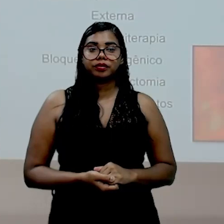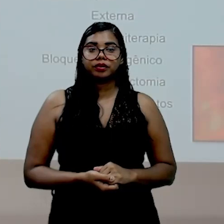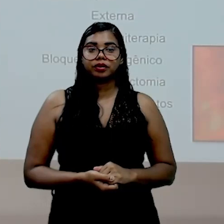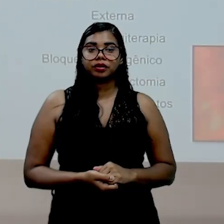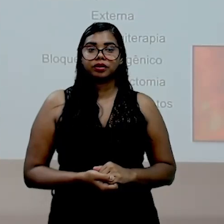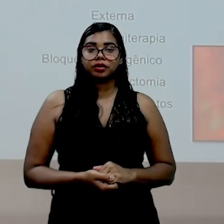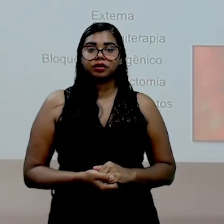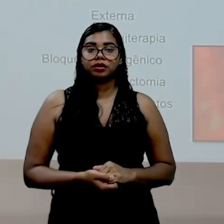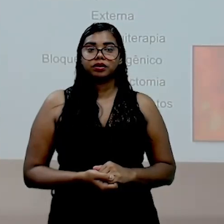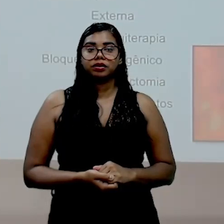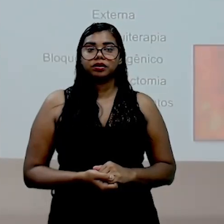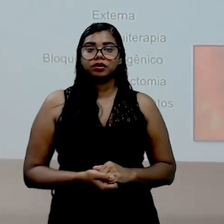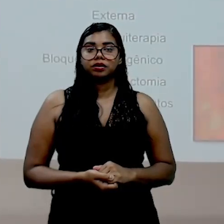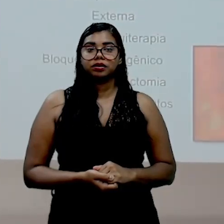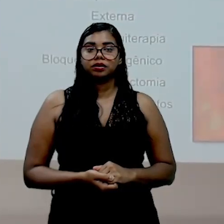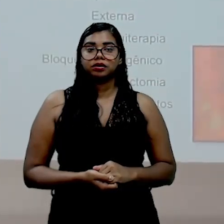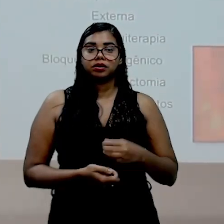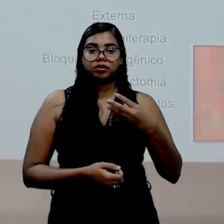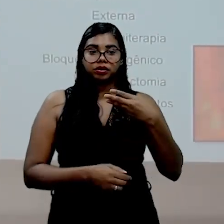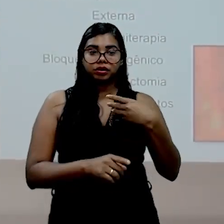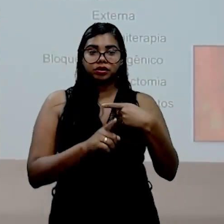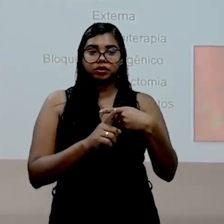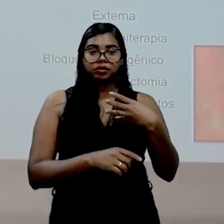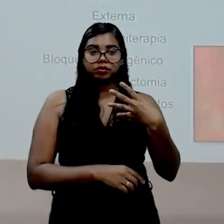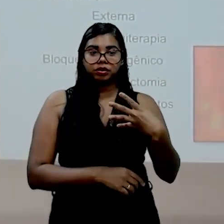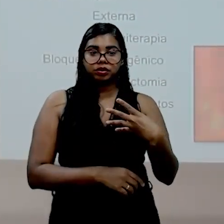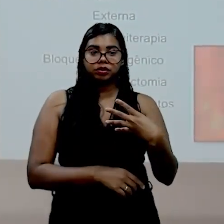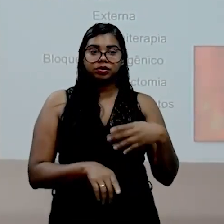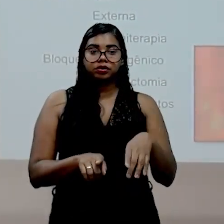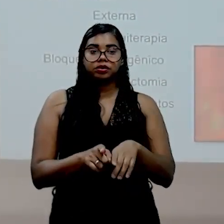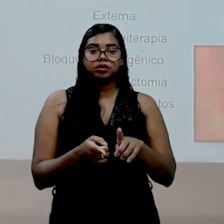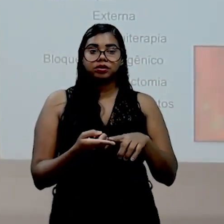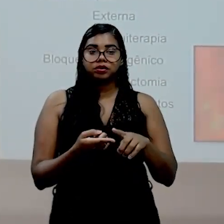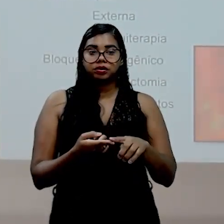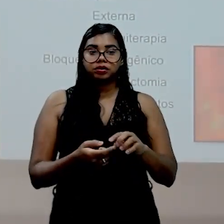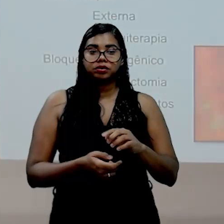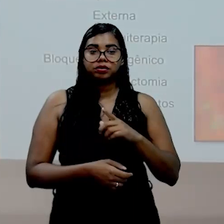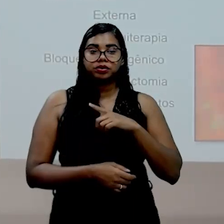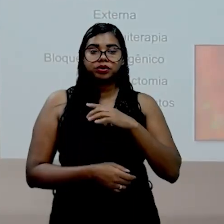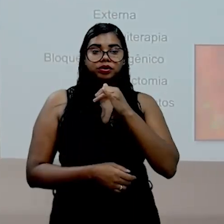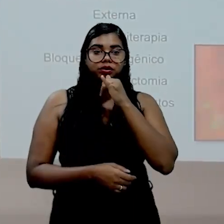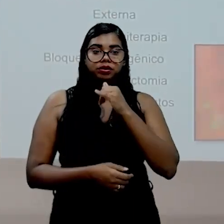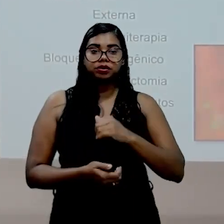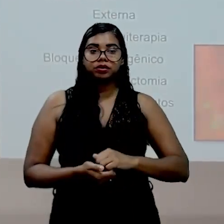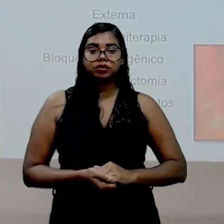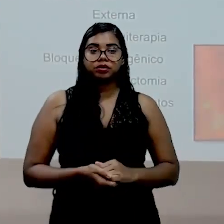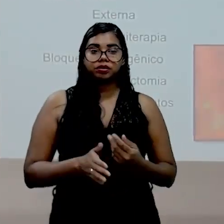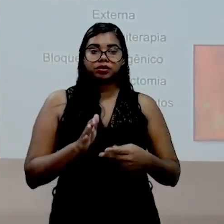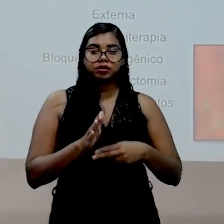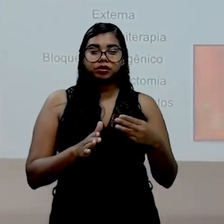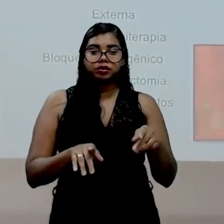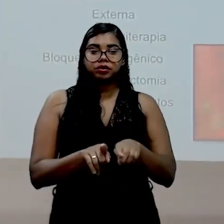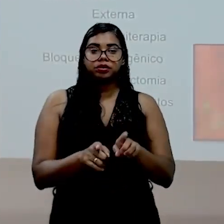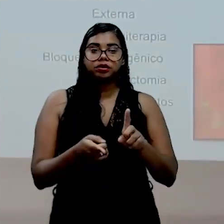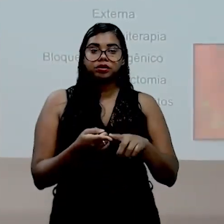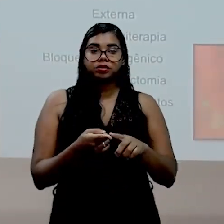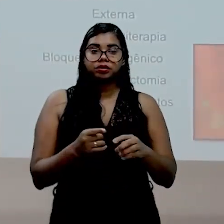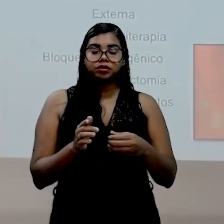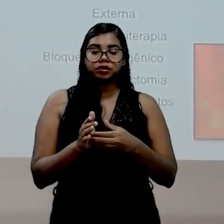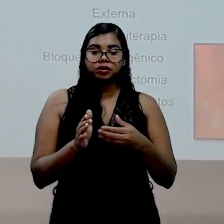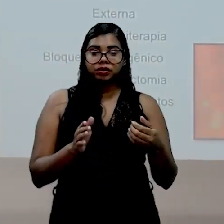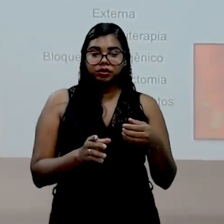Nos pacientes que tem 3+4, né? E o tumor está localizado, você tem o quê? A cirurgia radical, né? Que é a retirada da próstata,